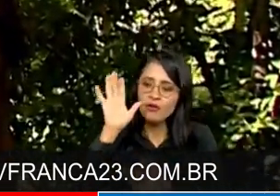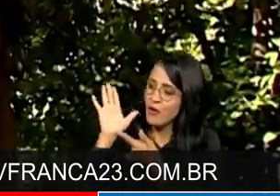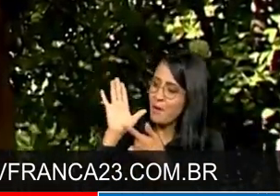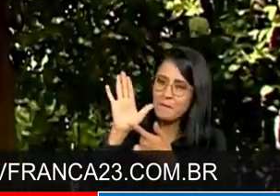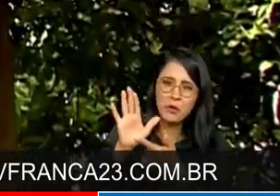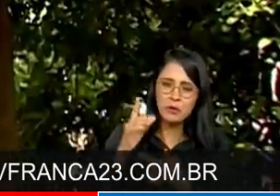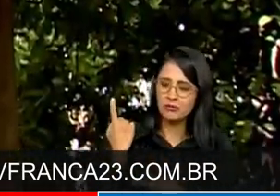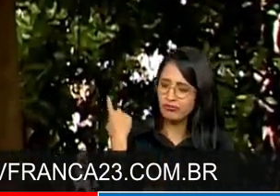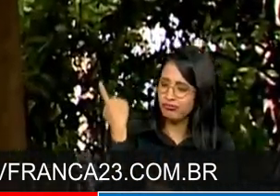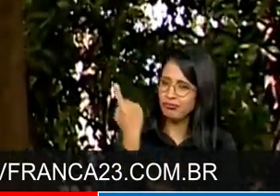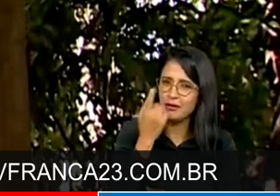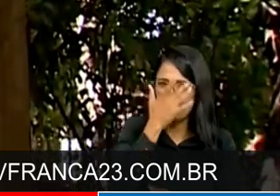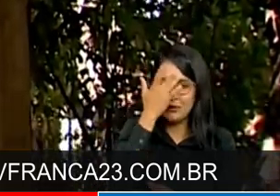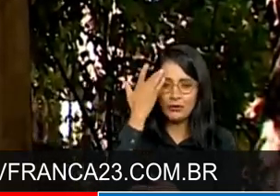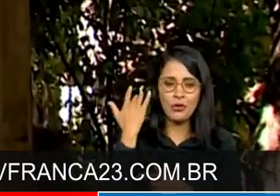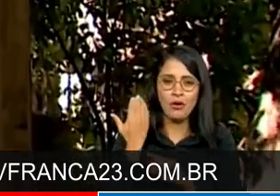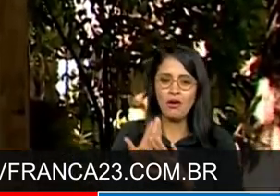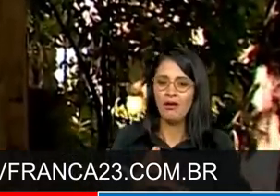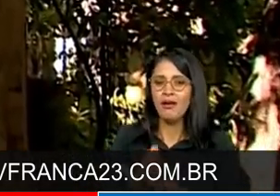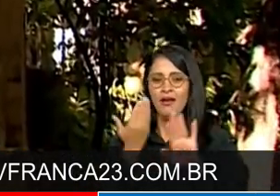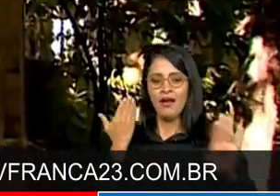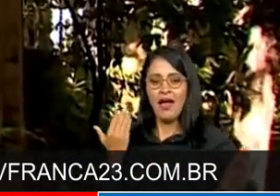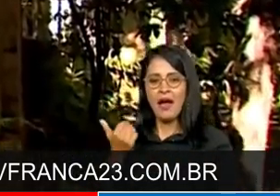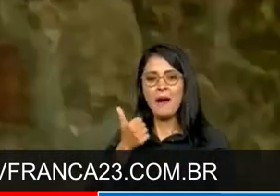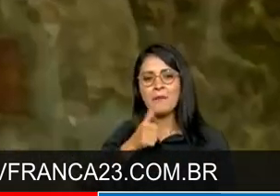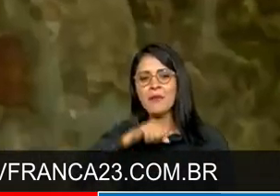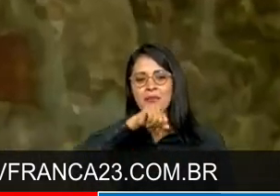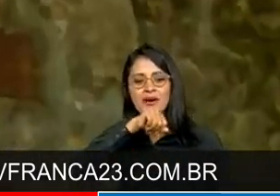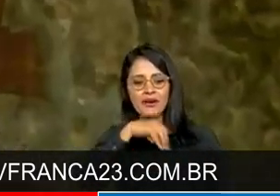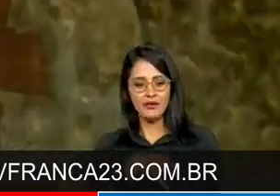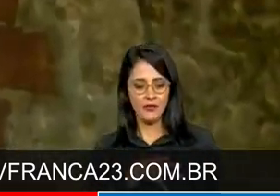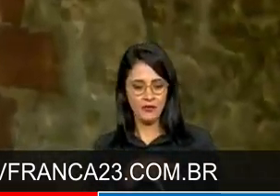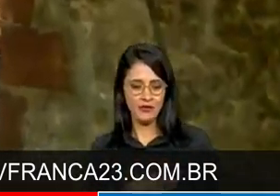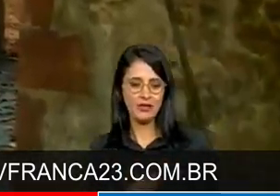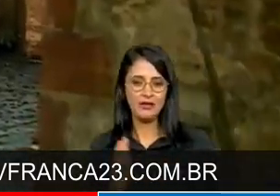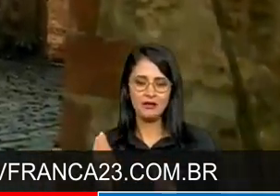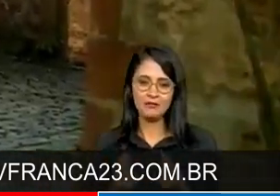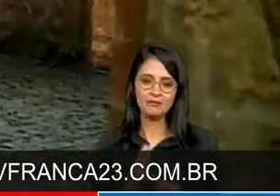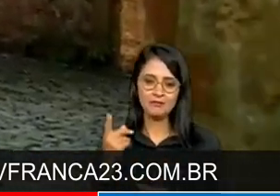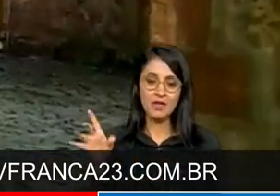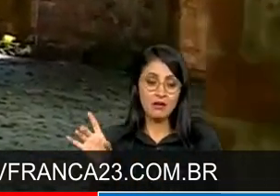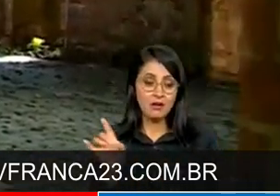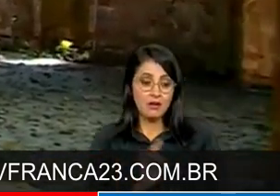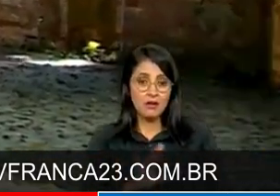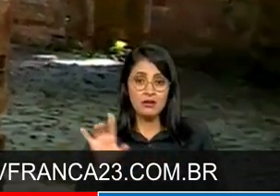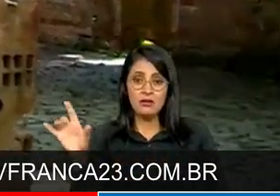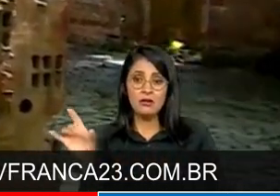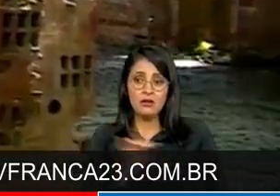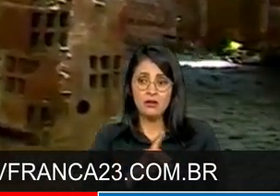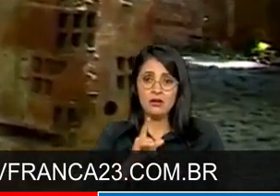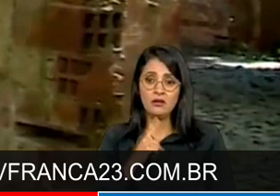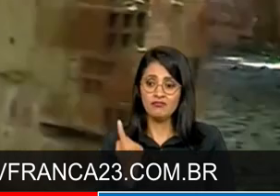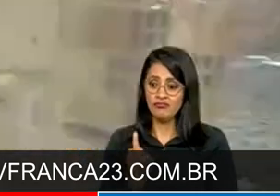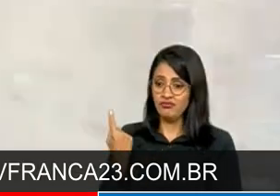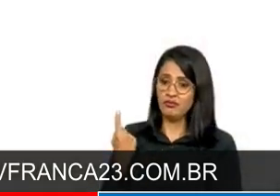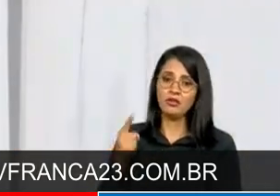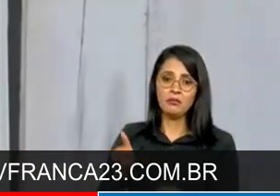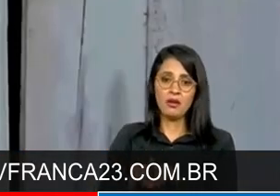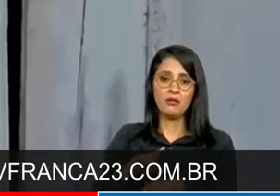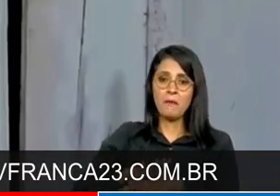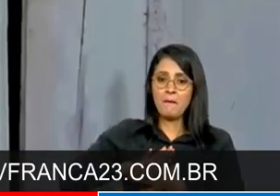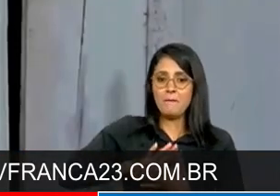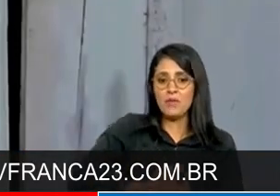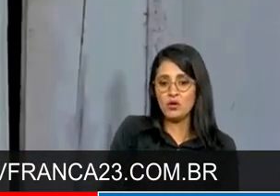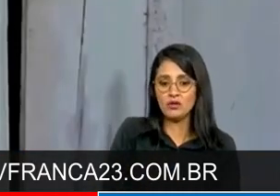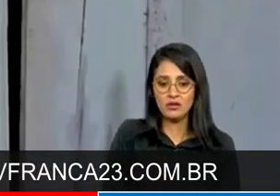de isolamento e a separação de mães e filhos, alimentados pelo medo e pelo preconceito. O